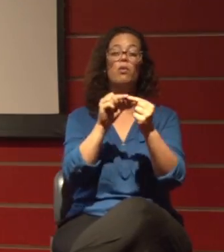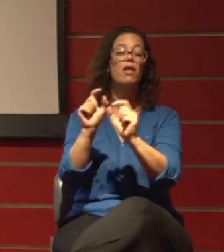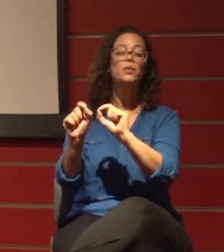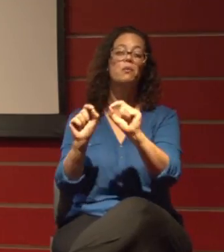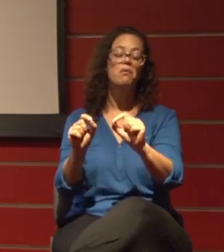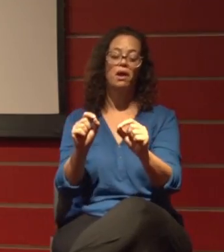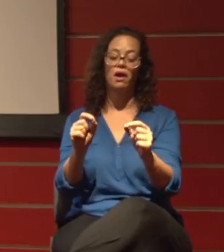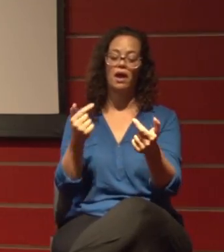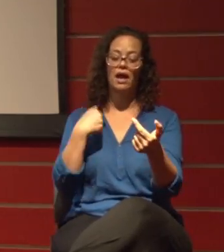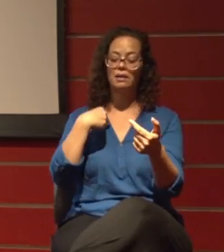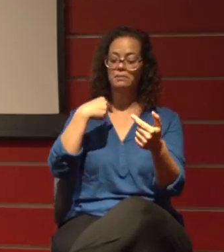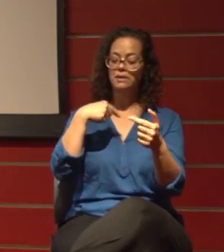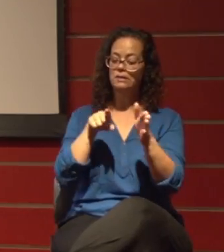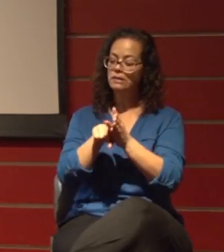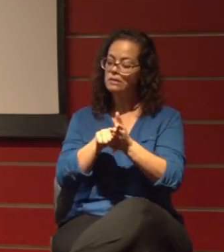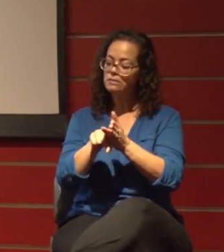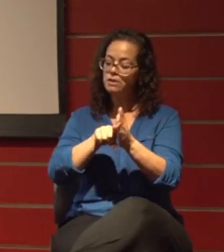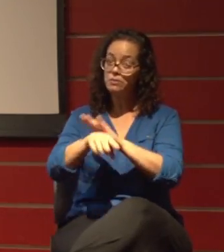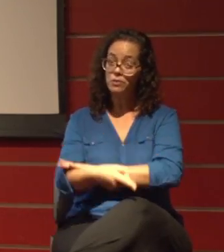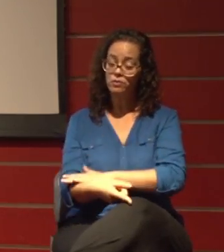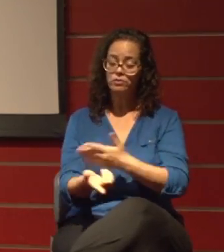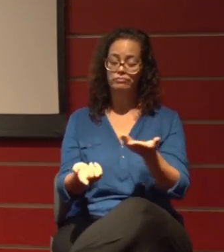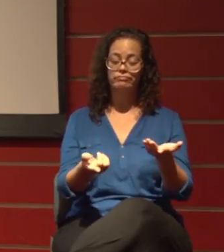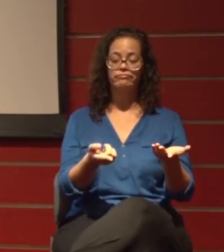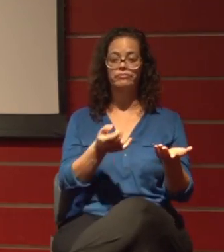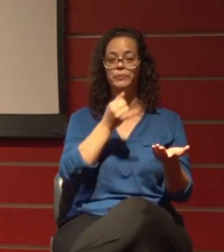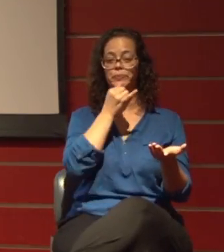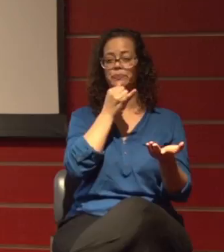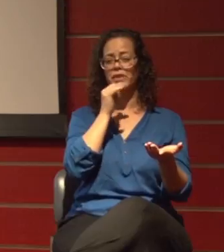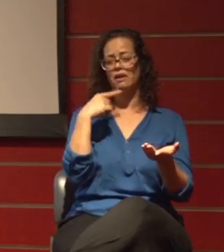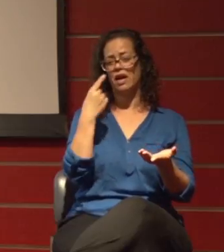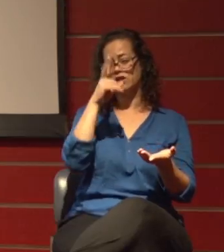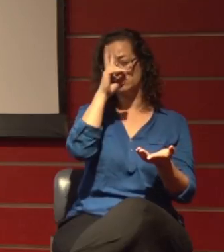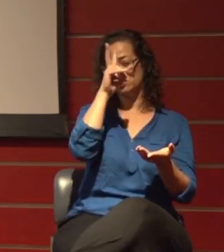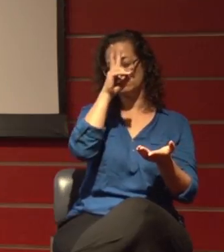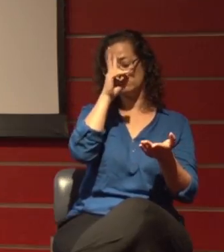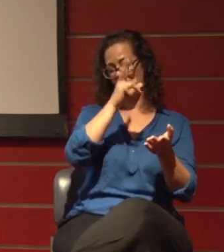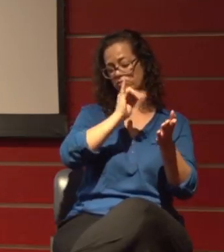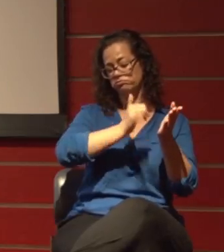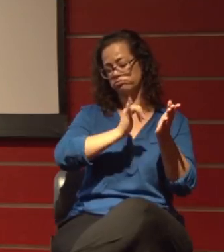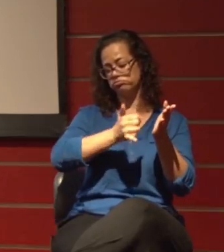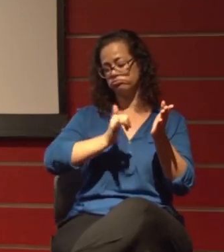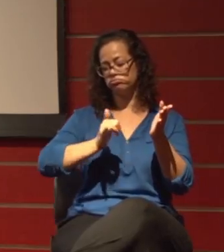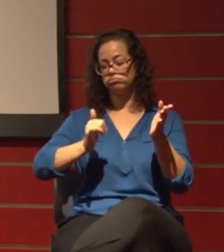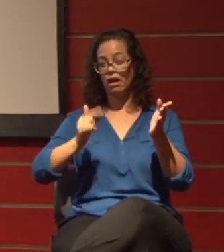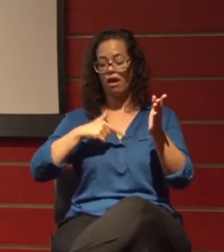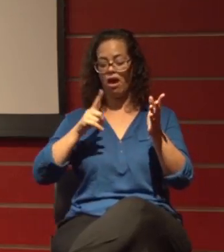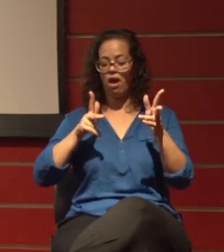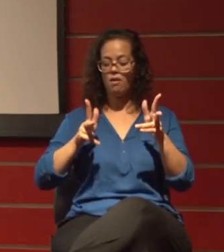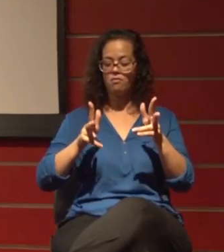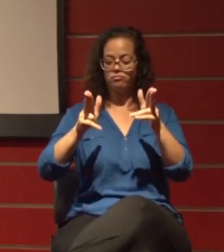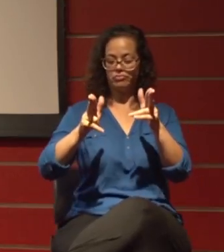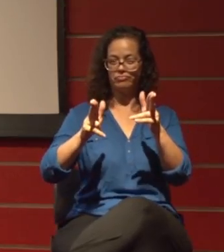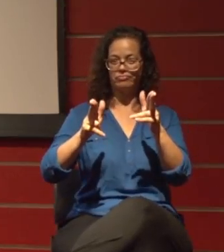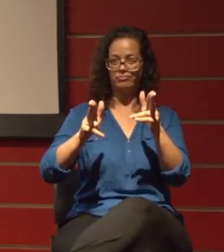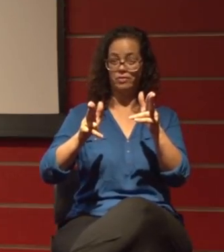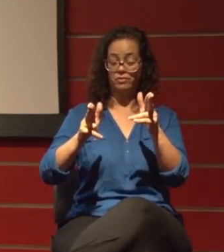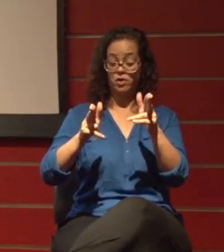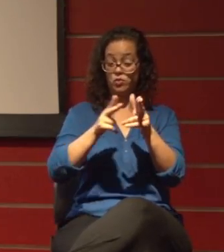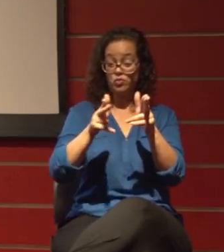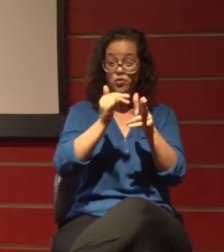né porque eh eh lá no ou seja o que a gente tá contando é um frame né Ou seja é um recorte da história desse